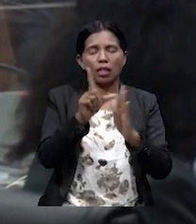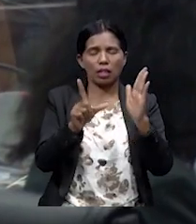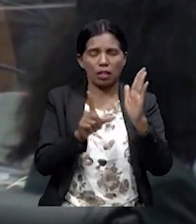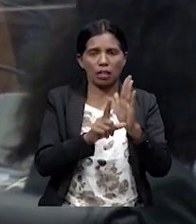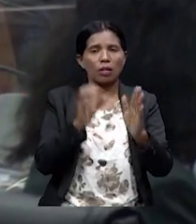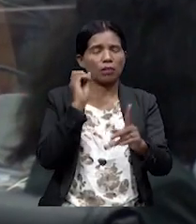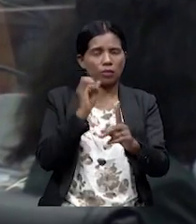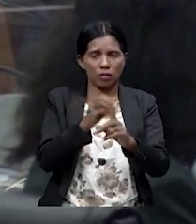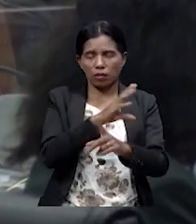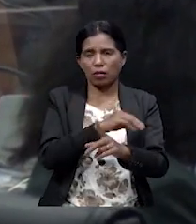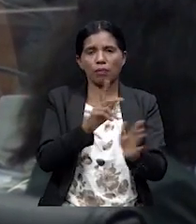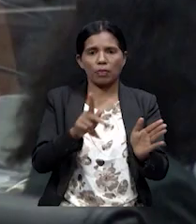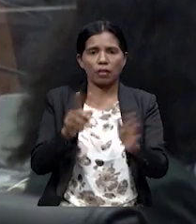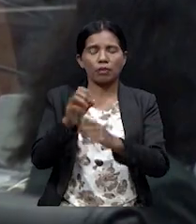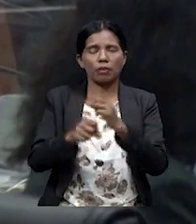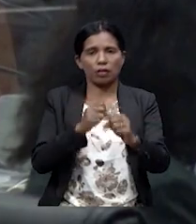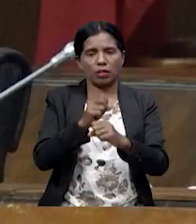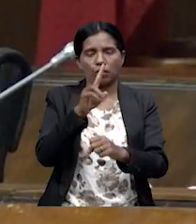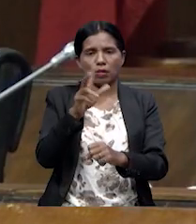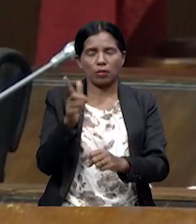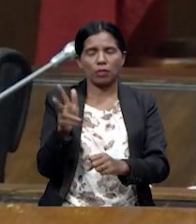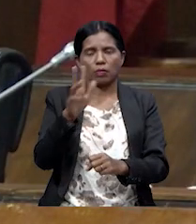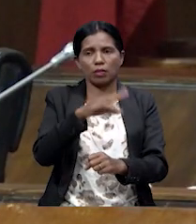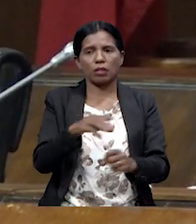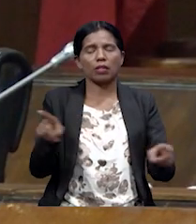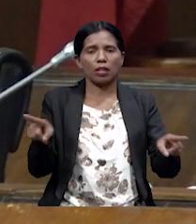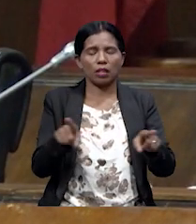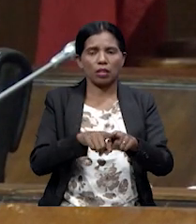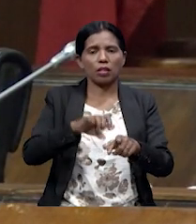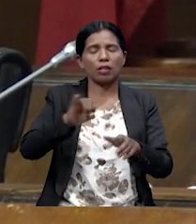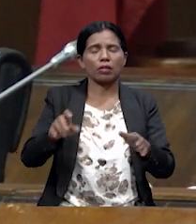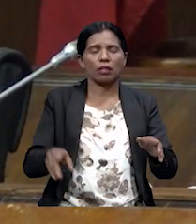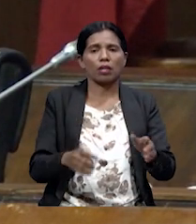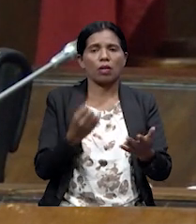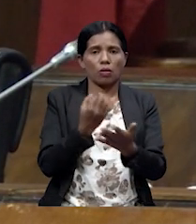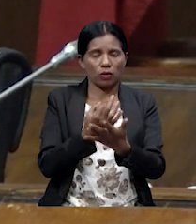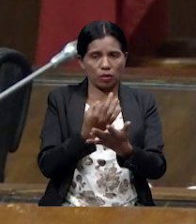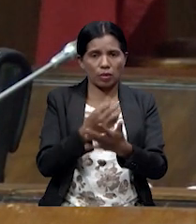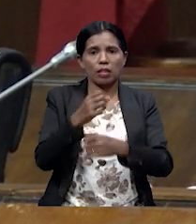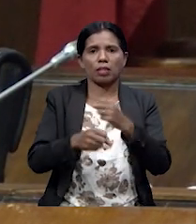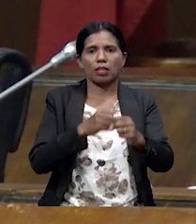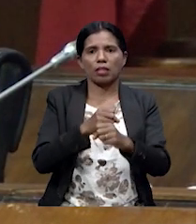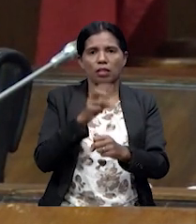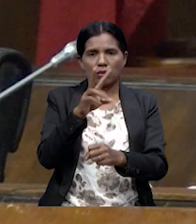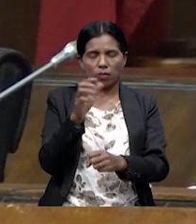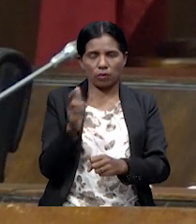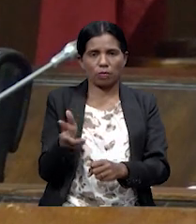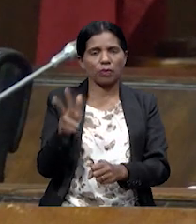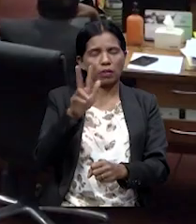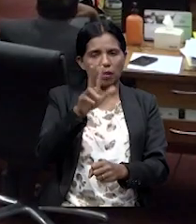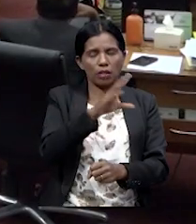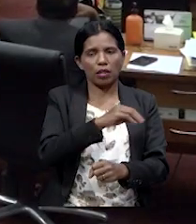plano Barihunrua Ruanulu Resin Tolu ne, maksai sai base jornada orçamental Batinang Rihunrua Ruanulu Resin Tolu